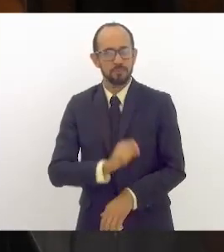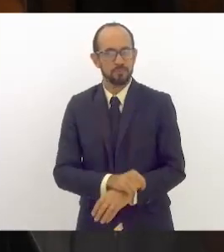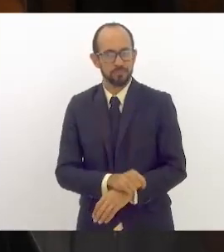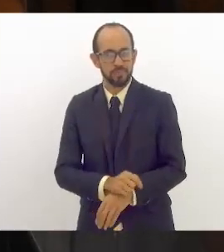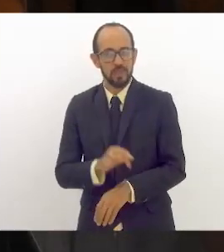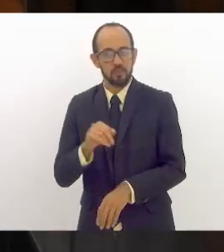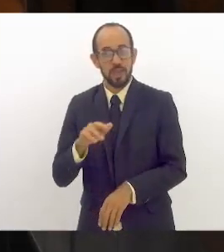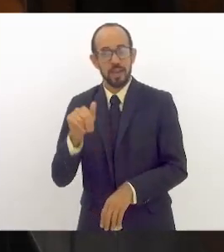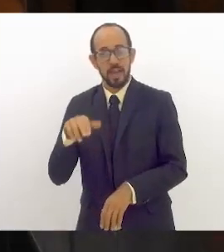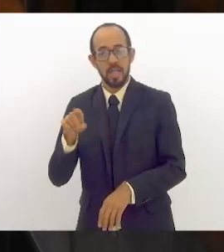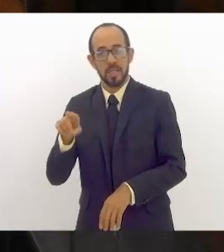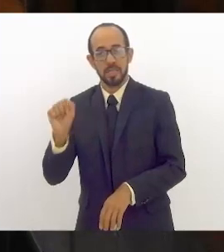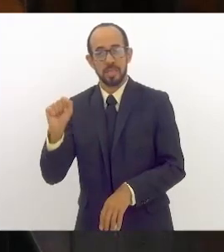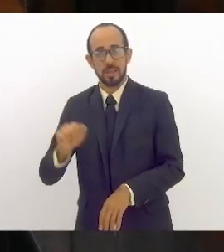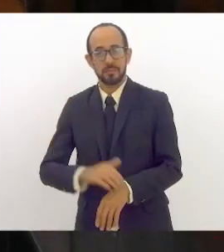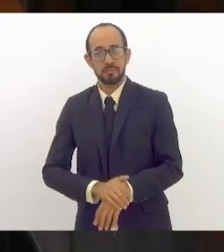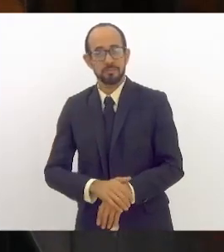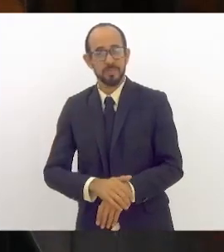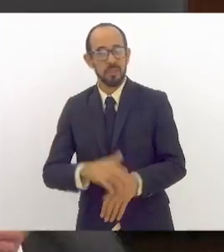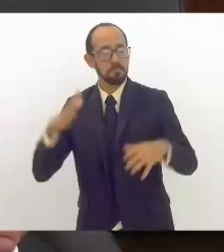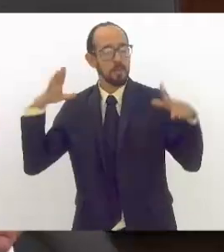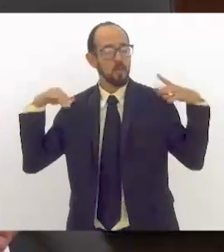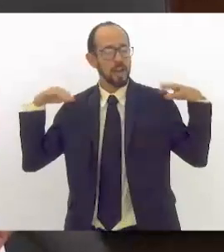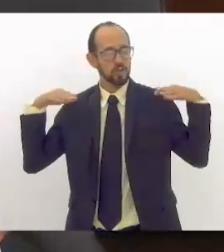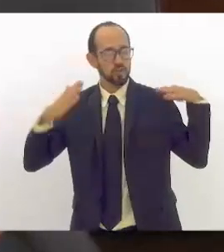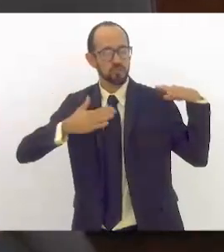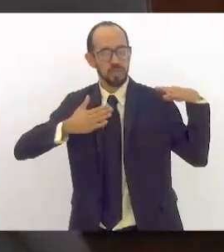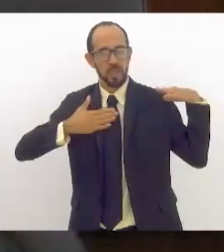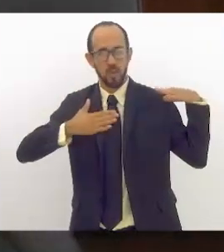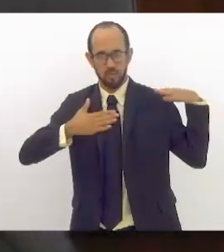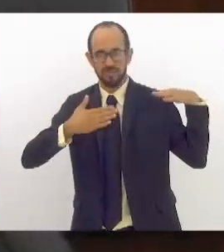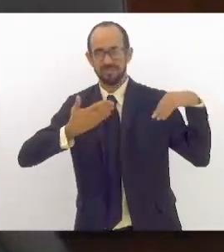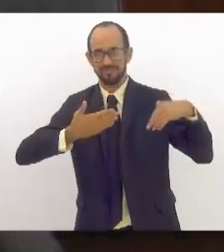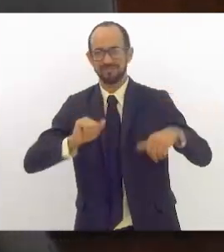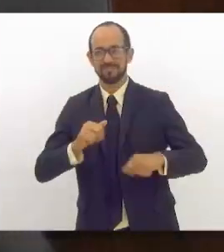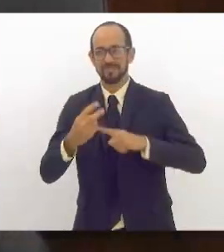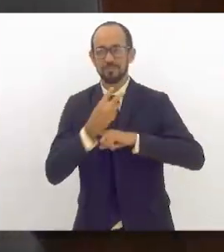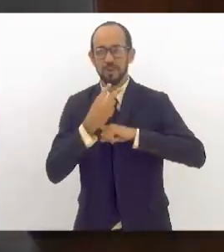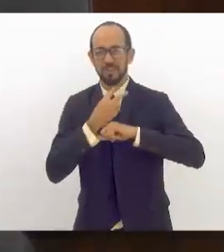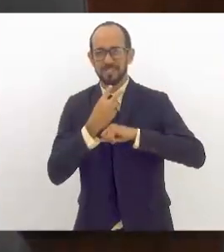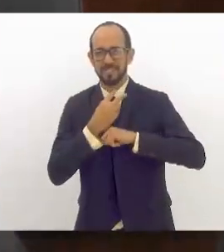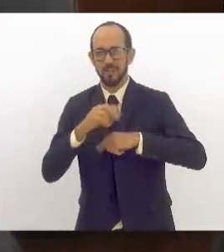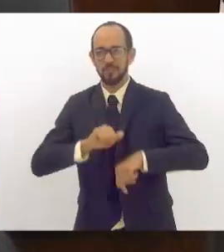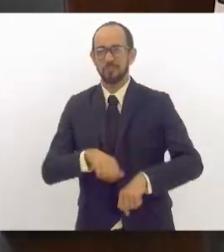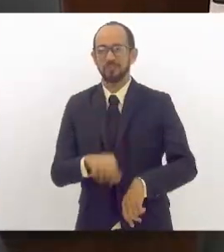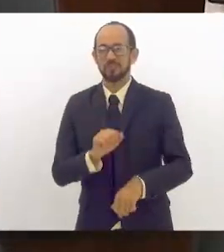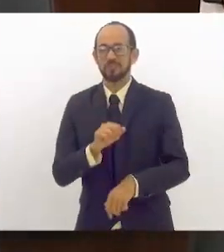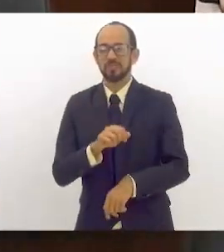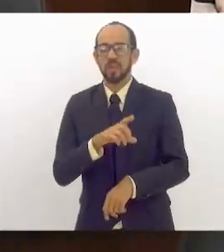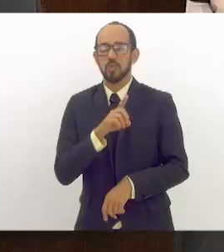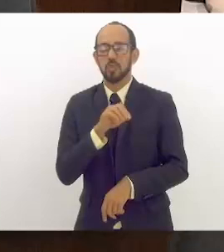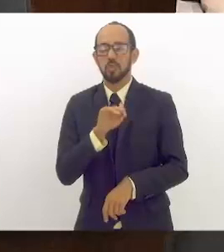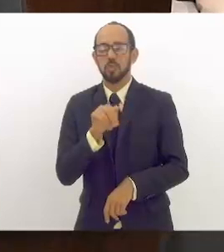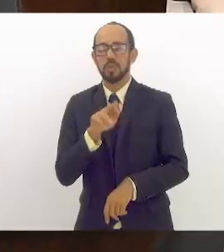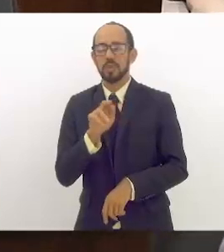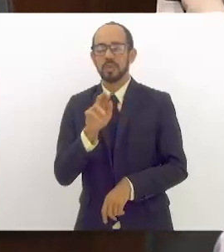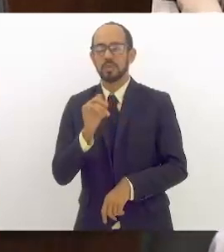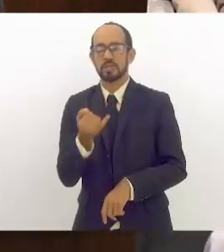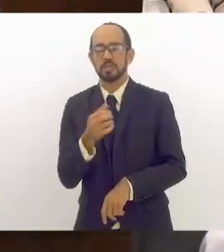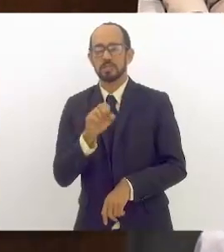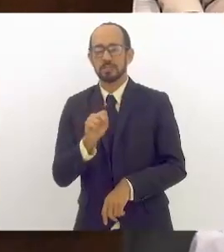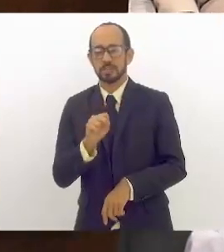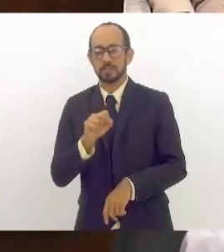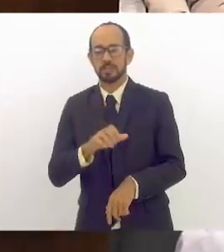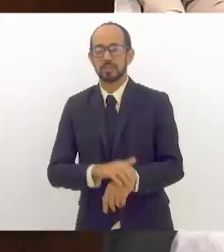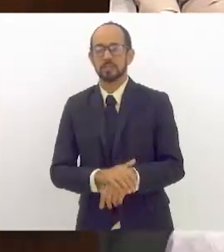Fernanda meu anjo da guarda do William que tá resolvendo coisas lá fora lá para gente em nome da